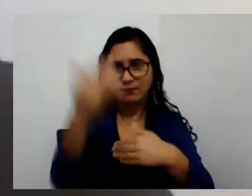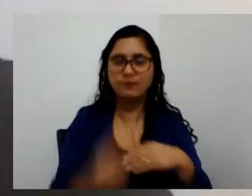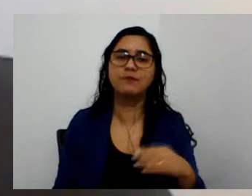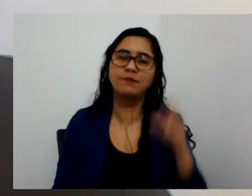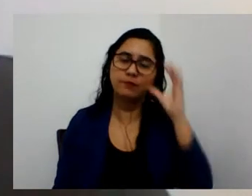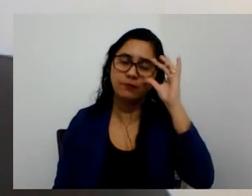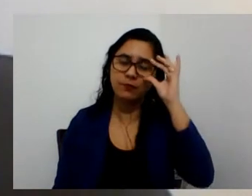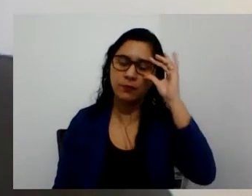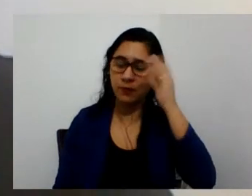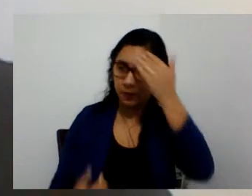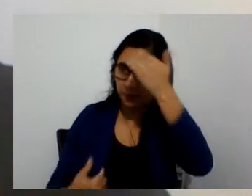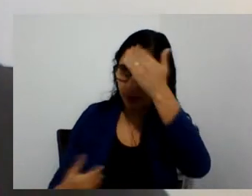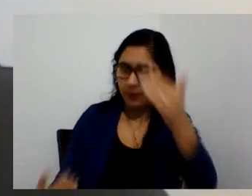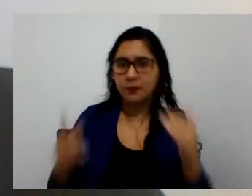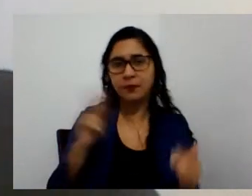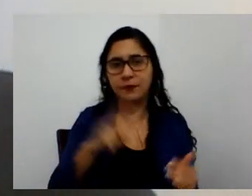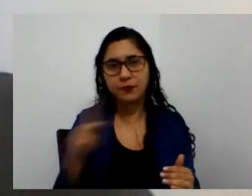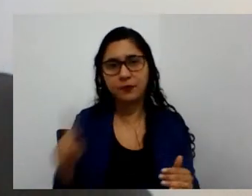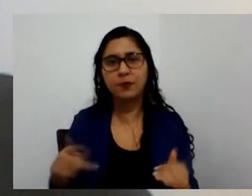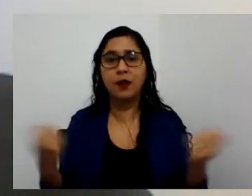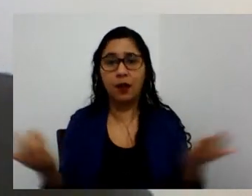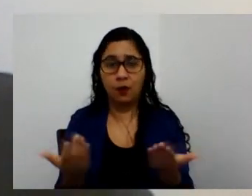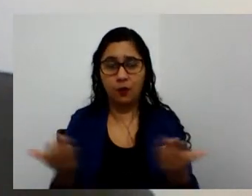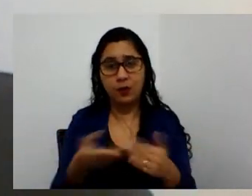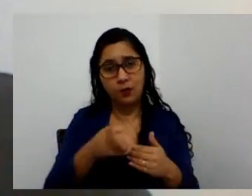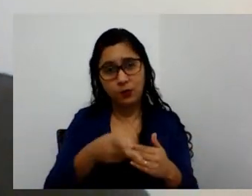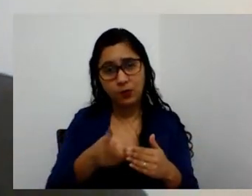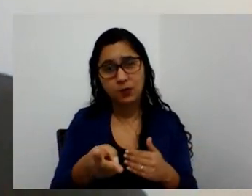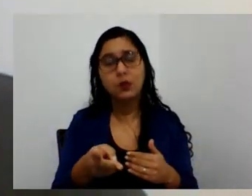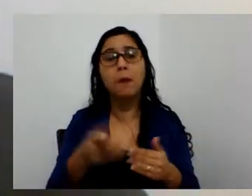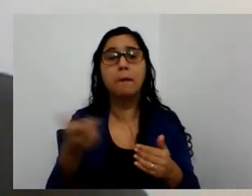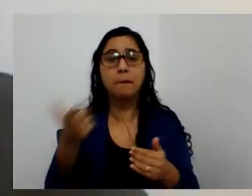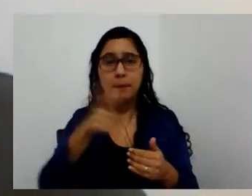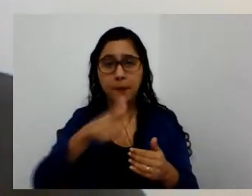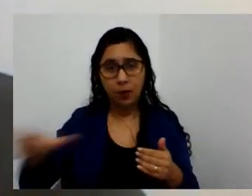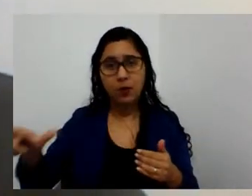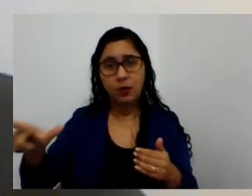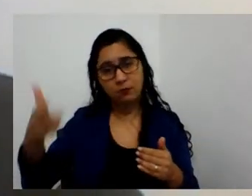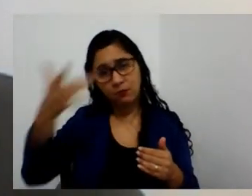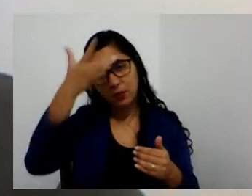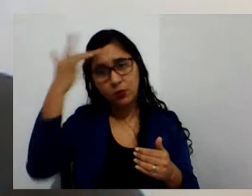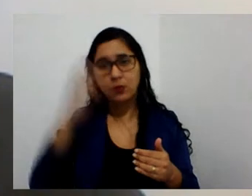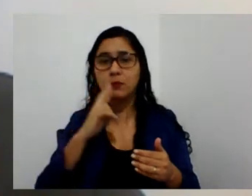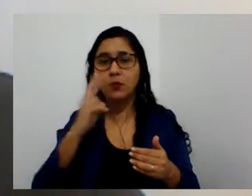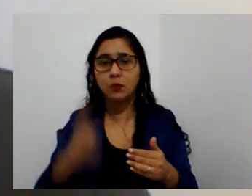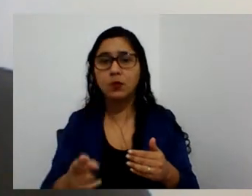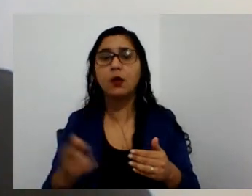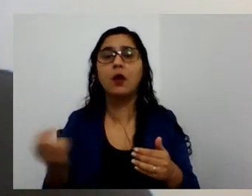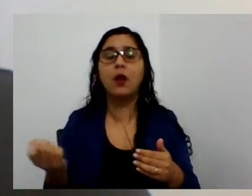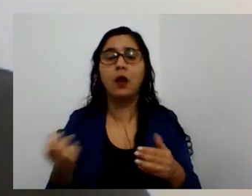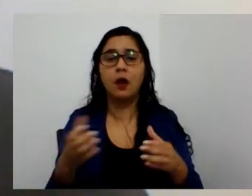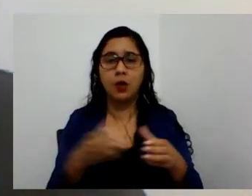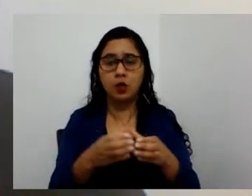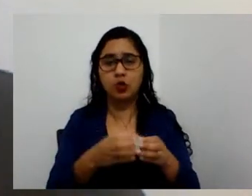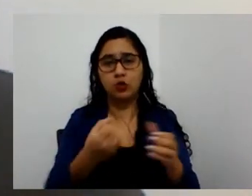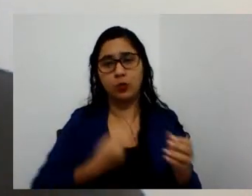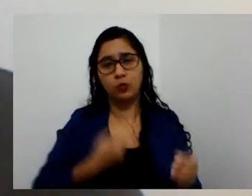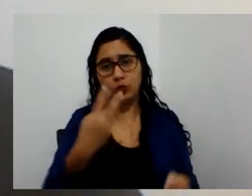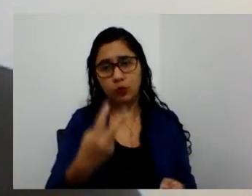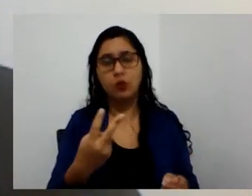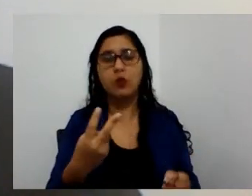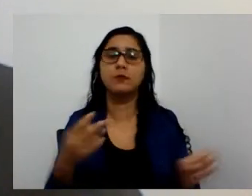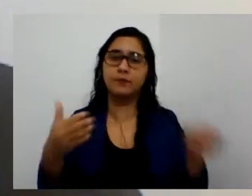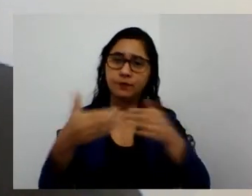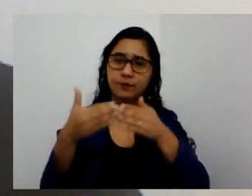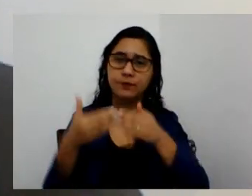professora. Agora, dando continuidade, a próxima candidatura a responder é a candidatura de número 2. Por gentileza, a professora Jesus